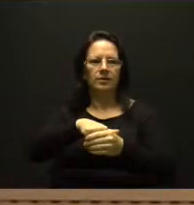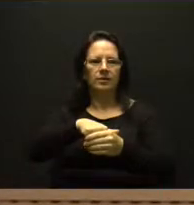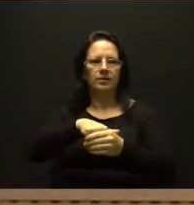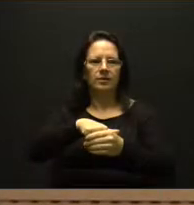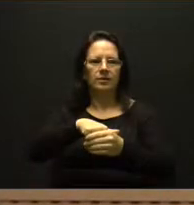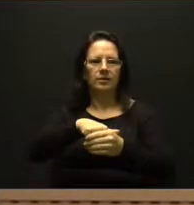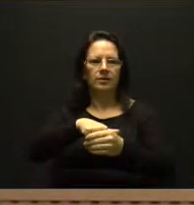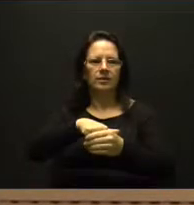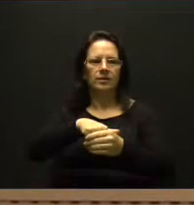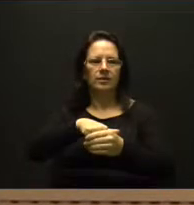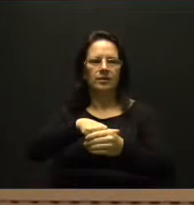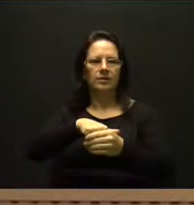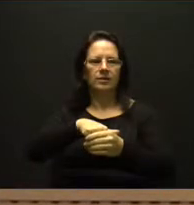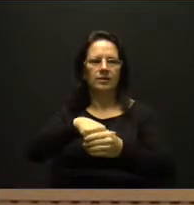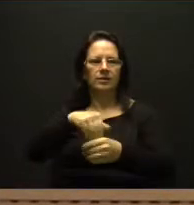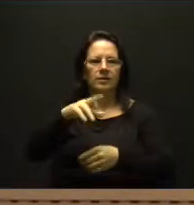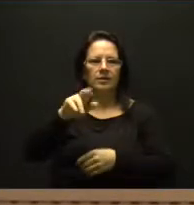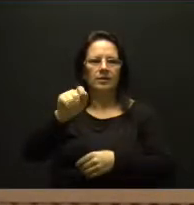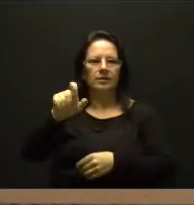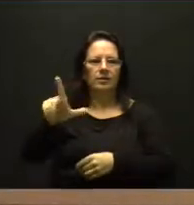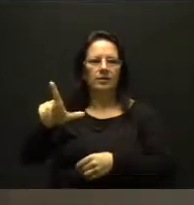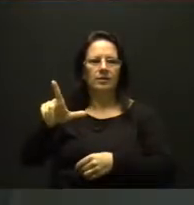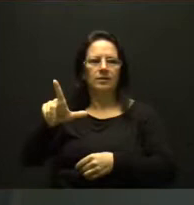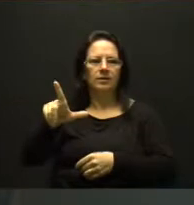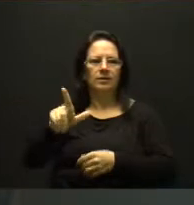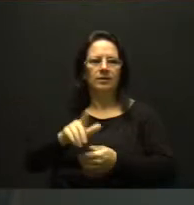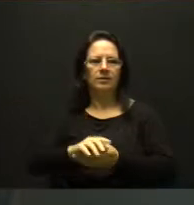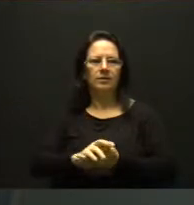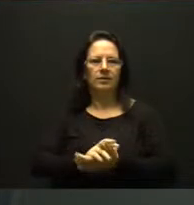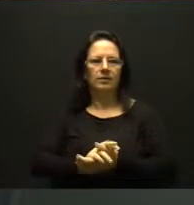a palavra do asfalto está decidido